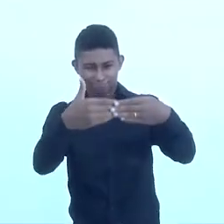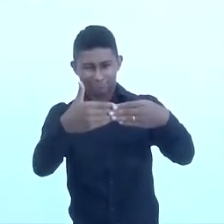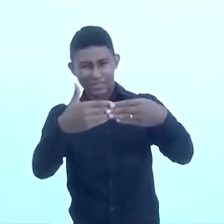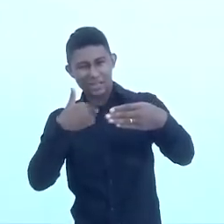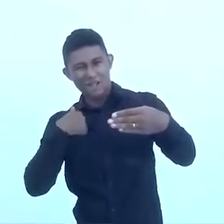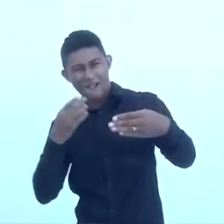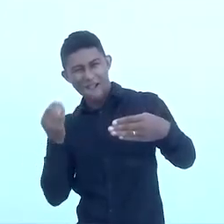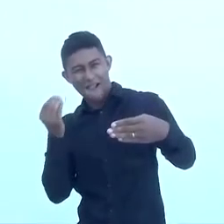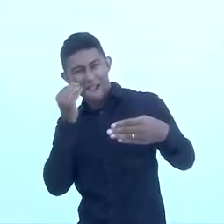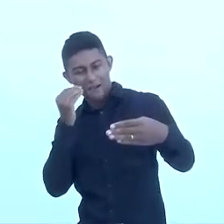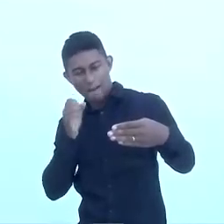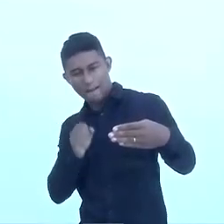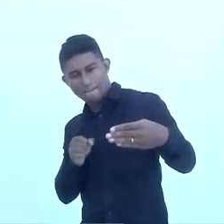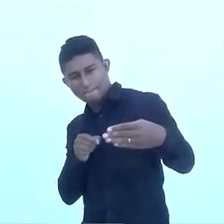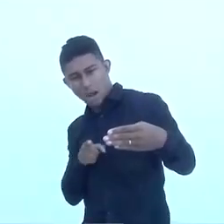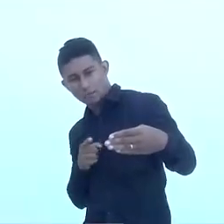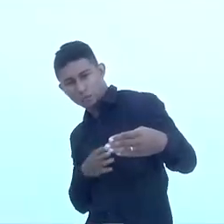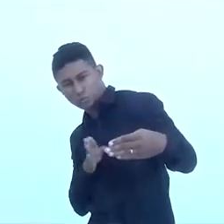barreira.